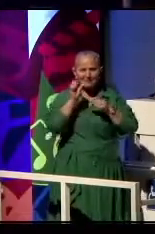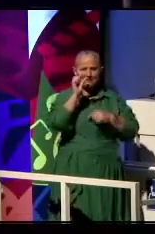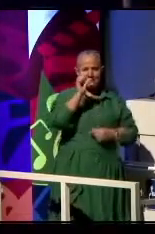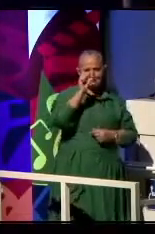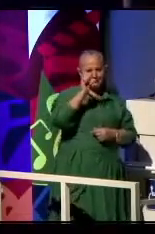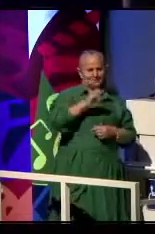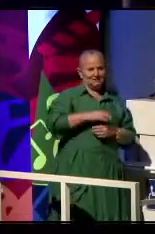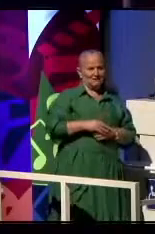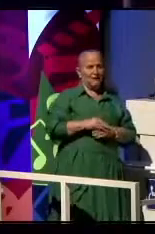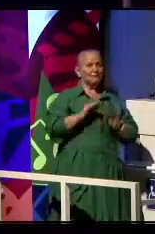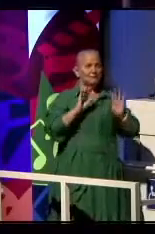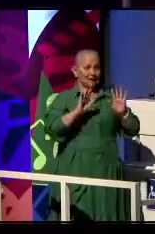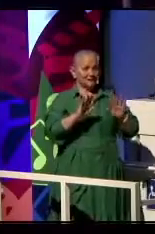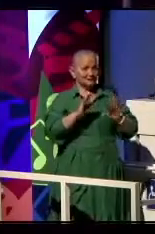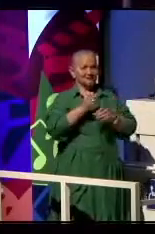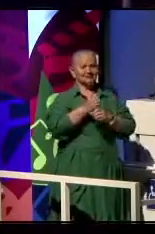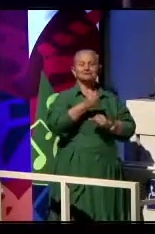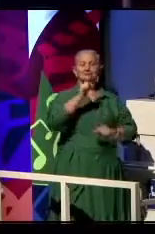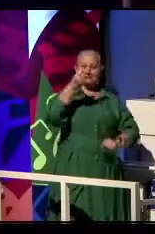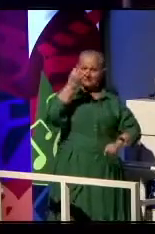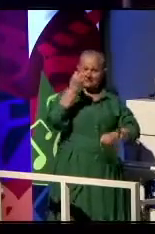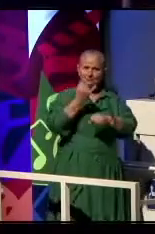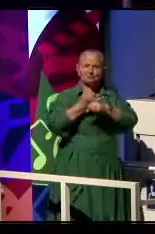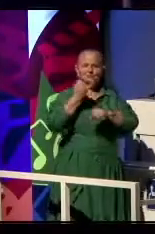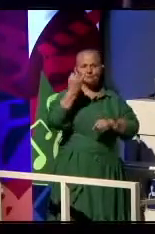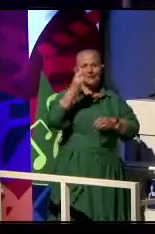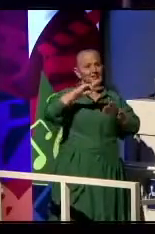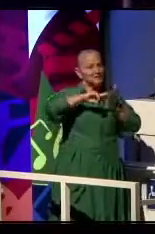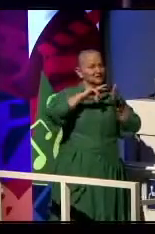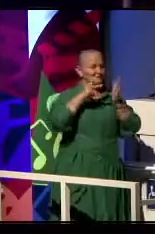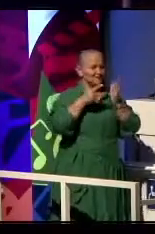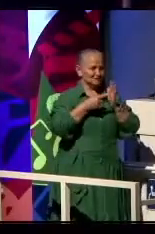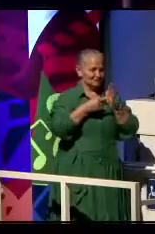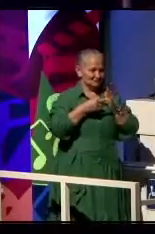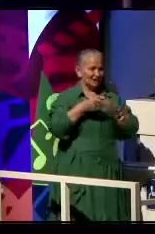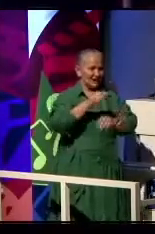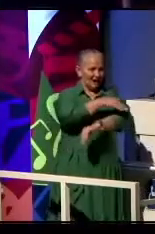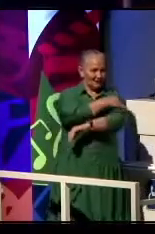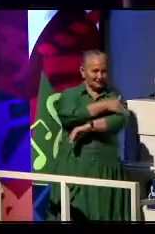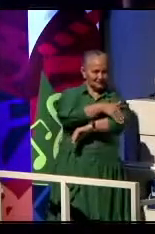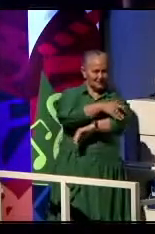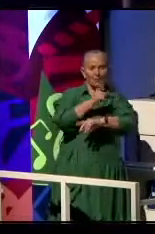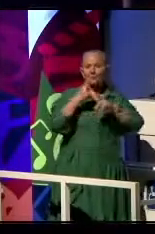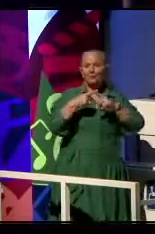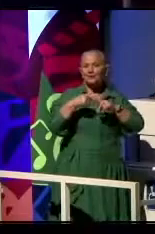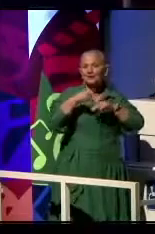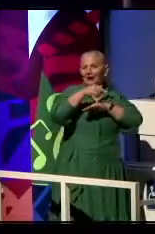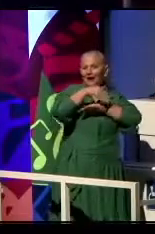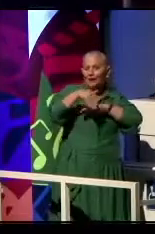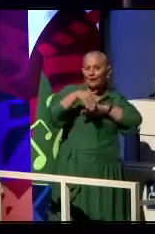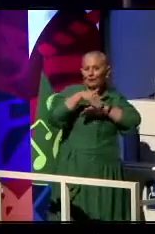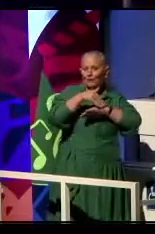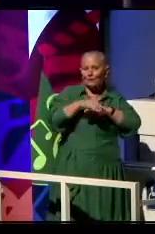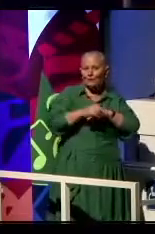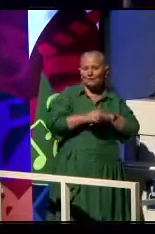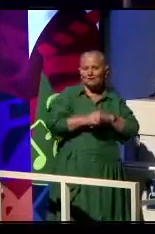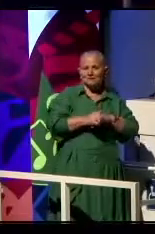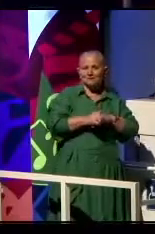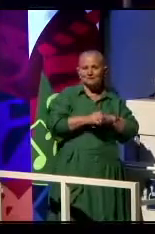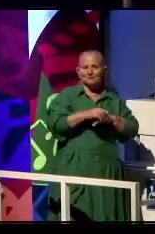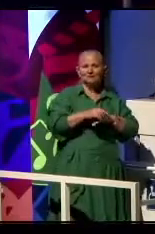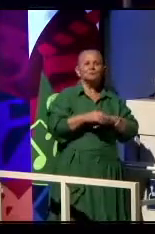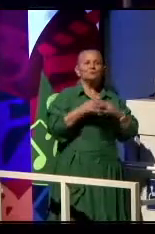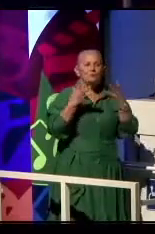muito grande, né? Porque muito significativo essa esquina, porque essa esquina ela ultrapassou as montanhas de